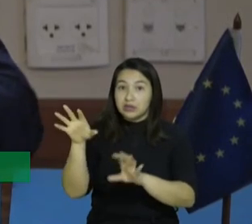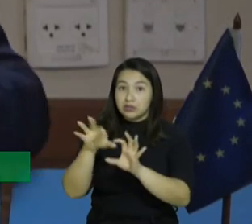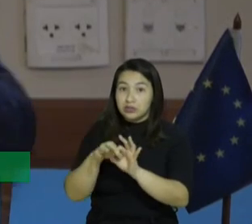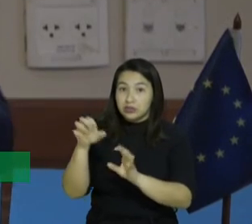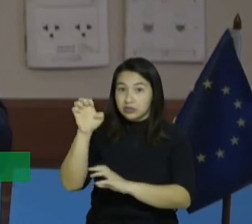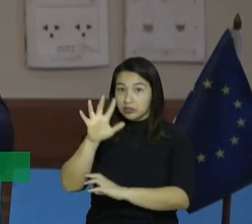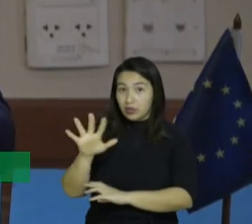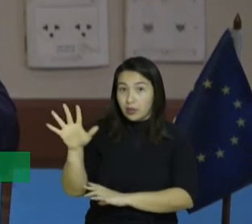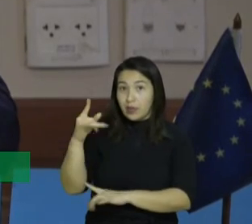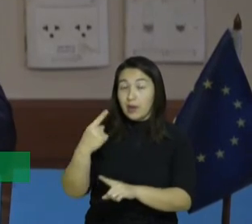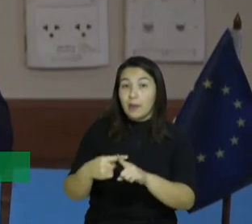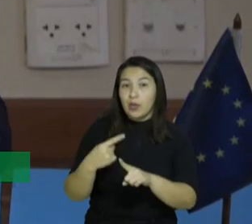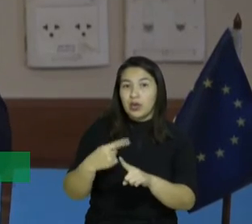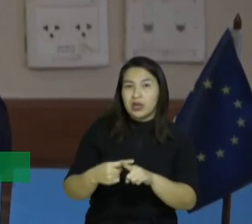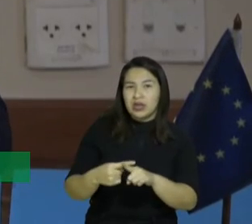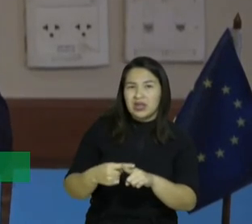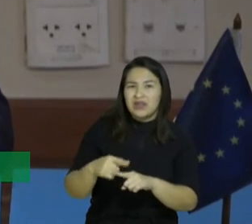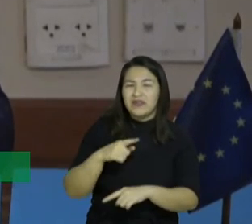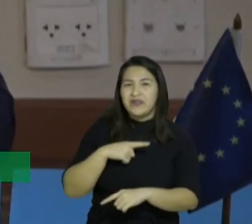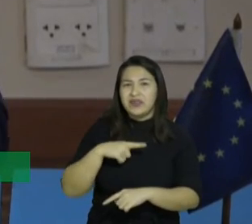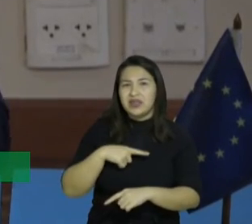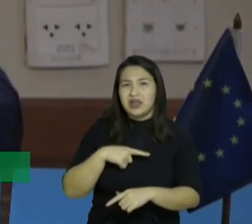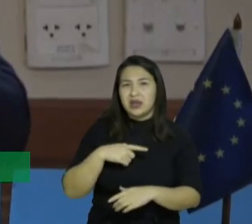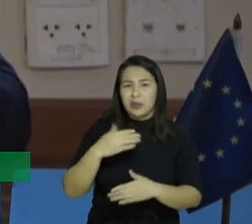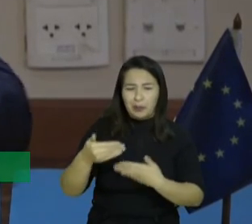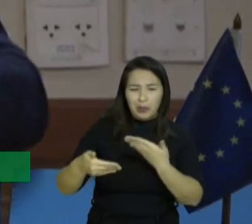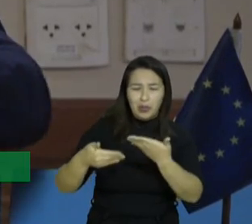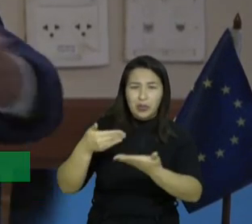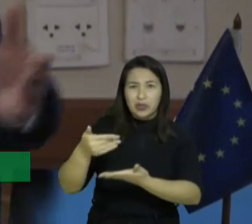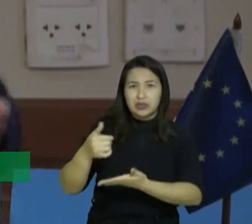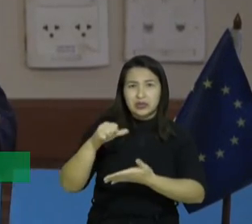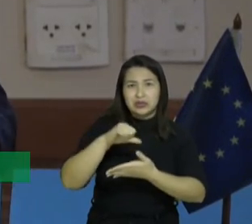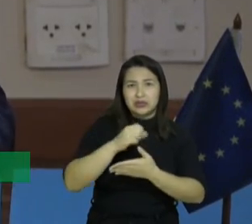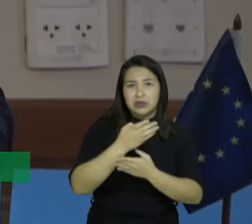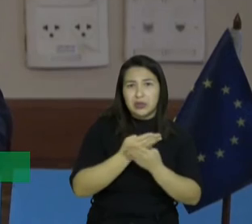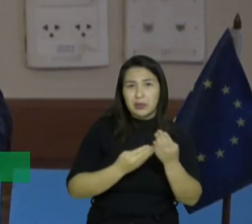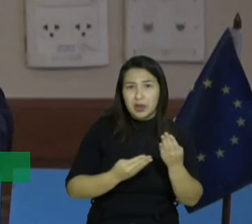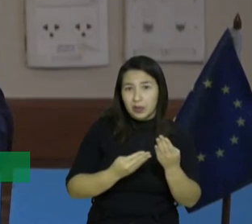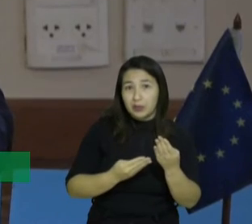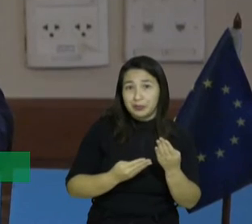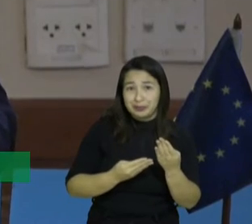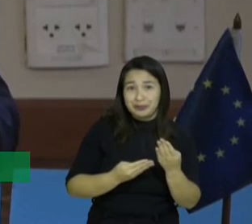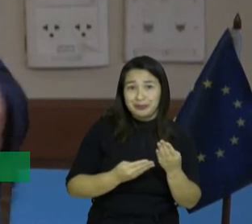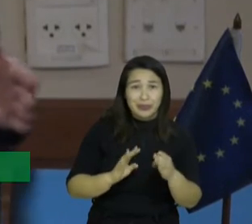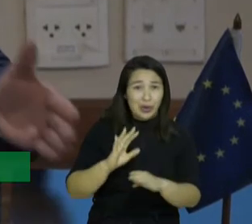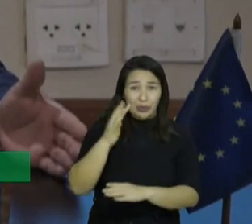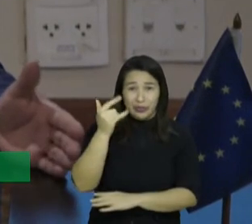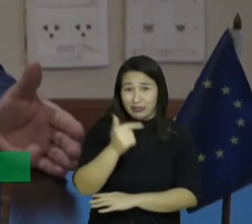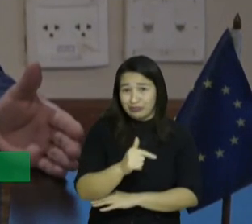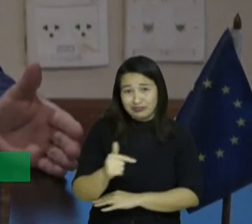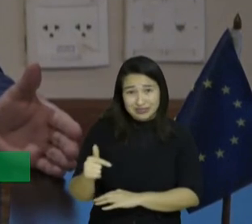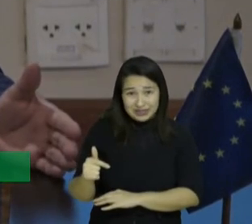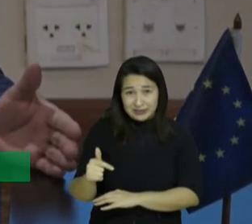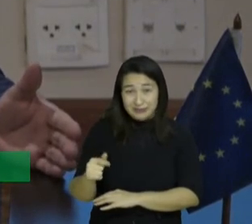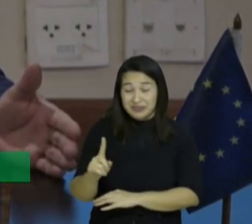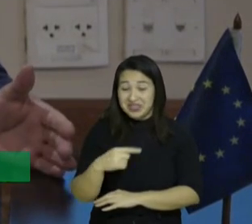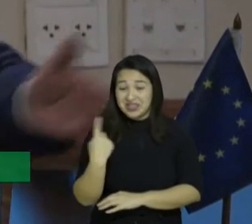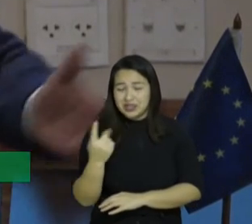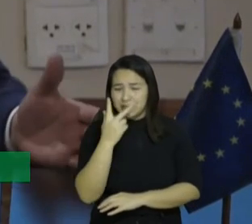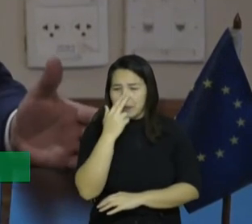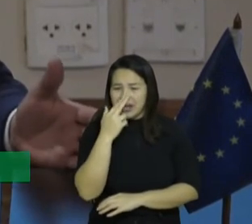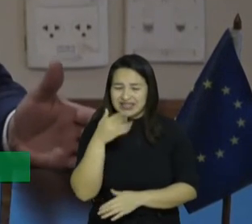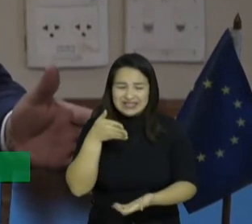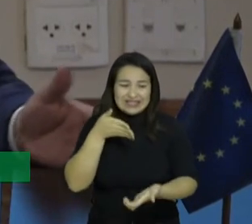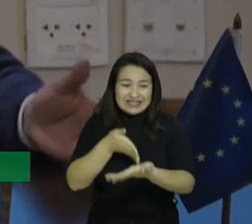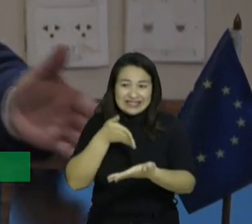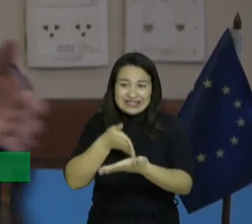gente viver esse processo de Mercosul que de fato não é não acontece e que nos amarra nos